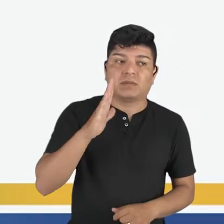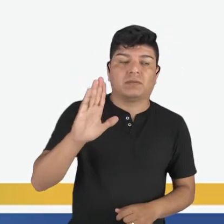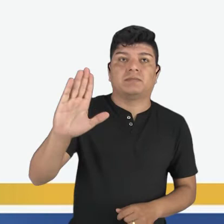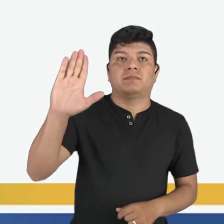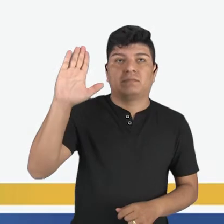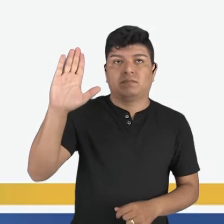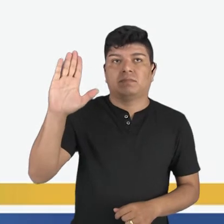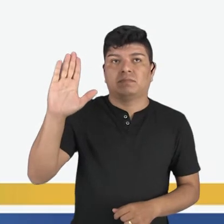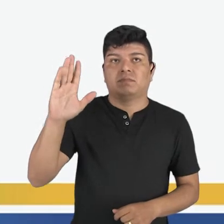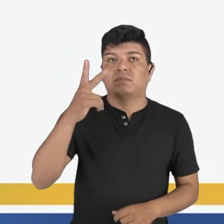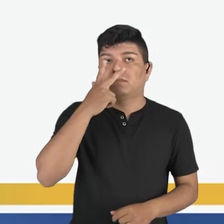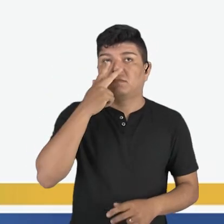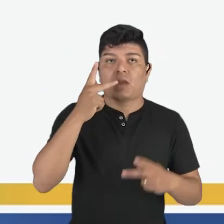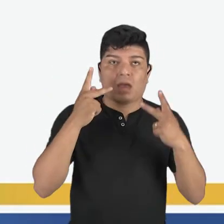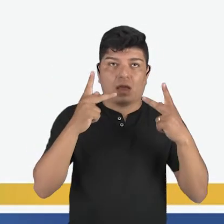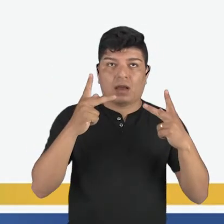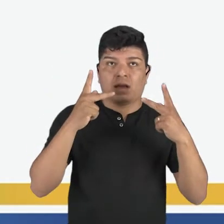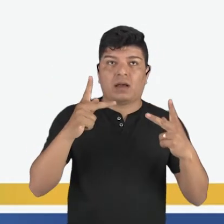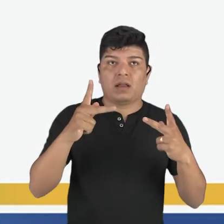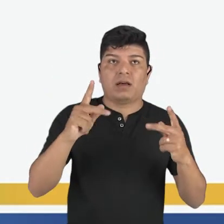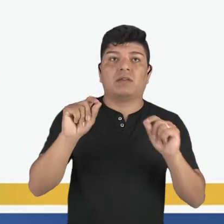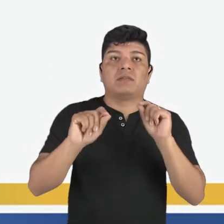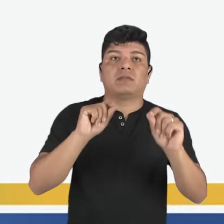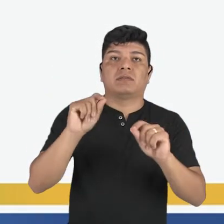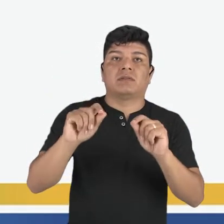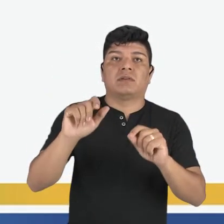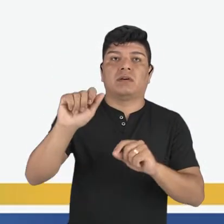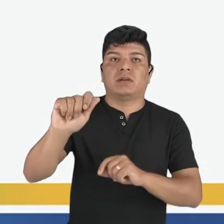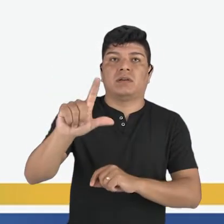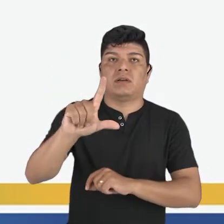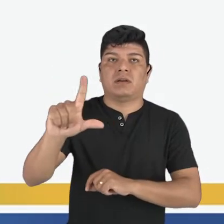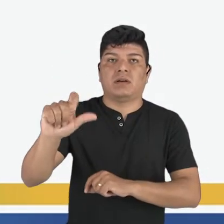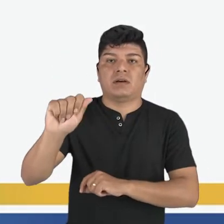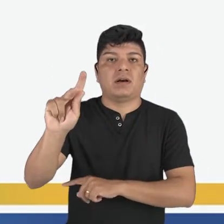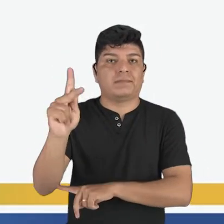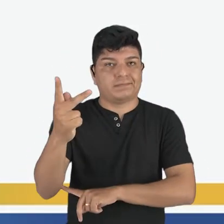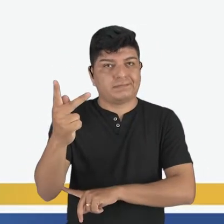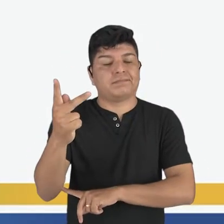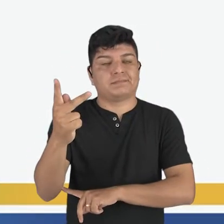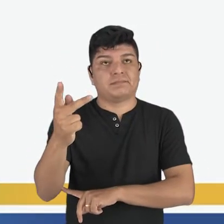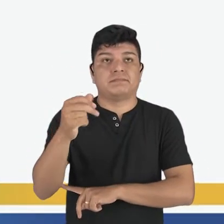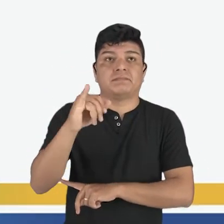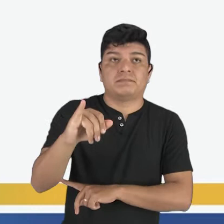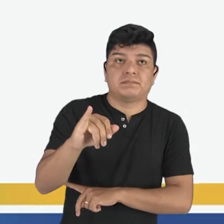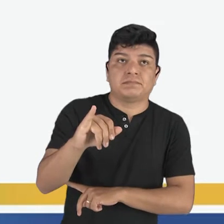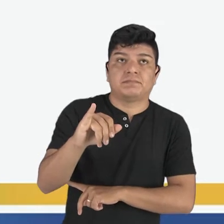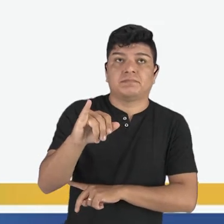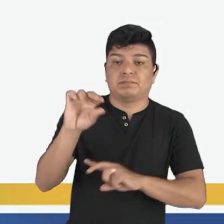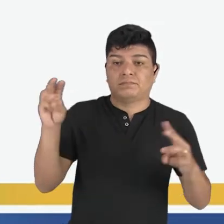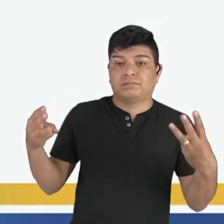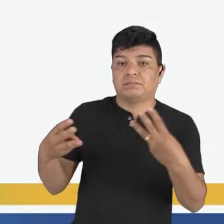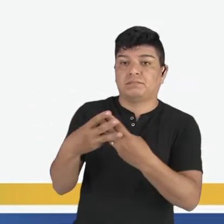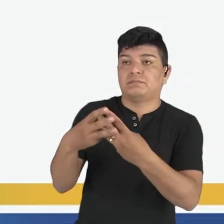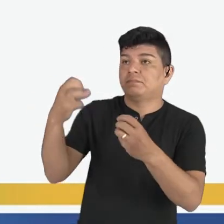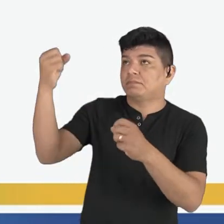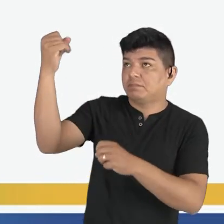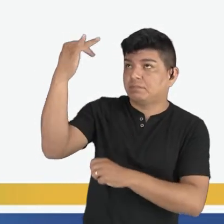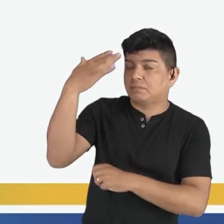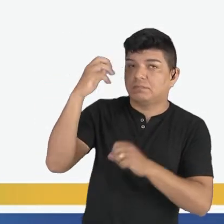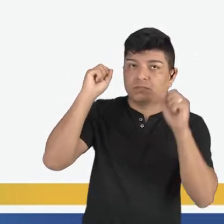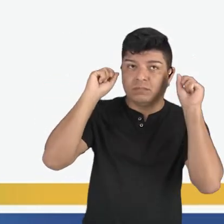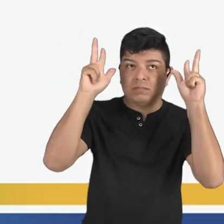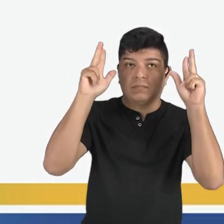palavra de Alá revelada ao profeta Maomé. Se no judaísmo a gente tem a palavra de Deus revelada a